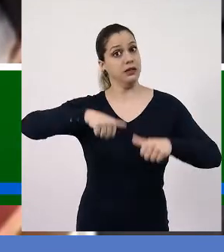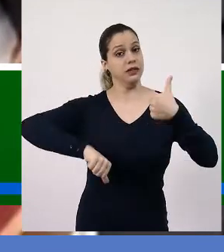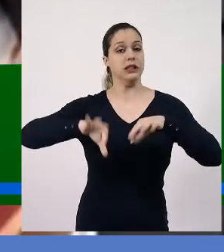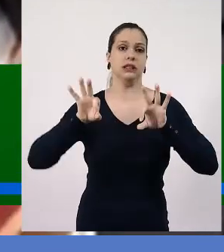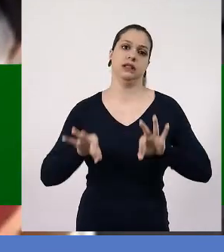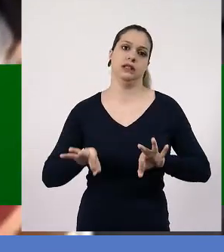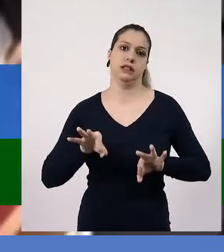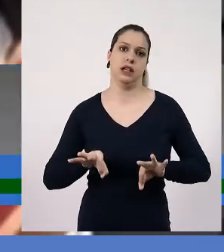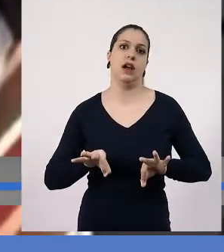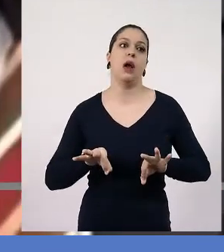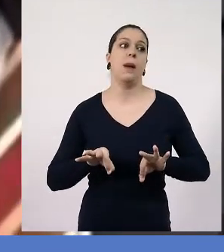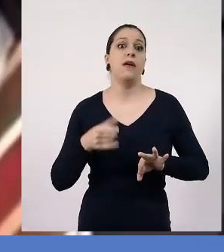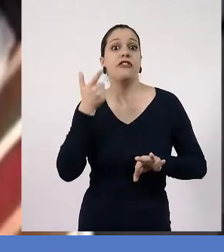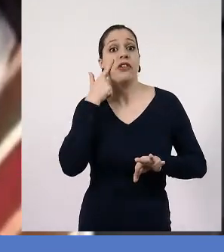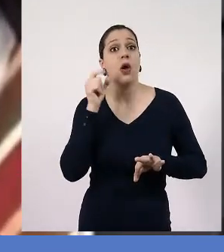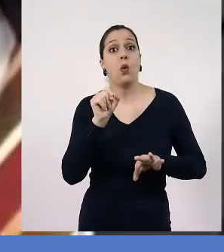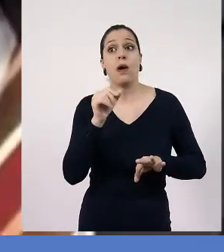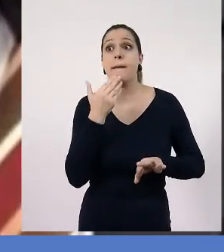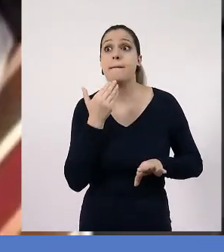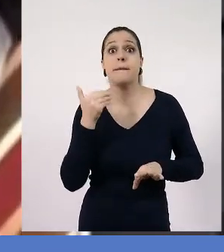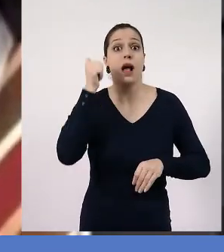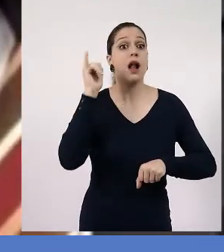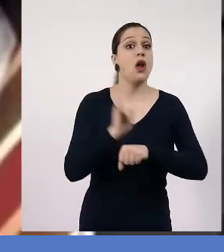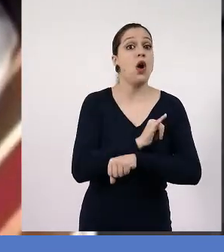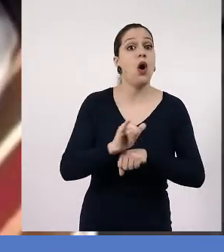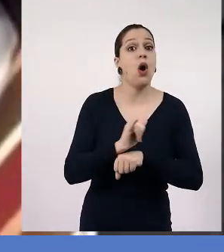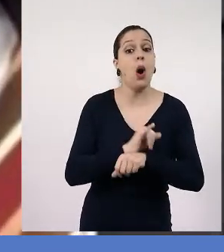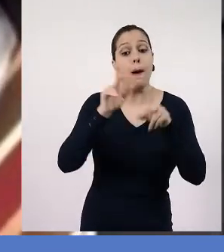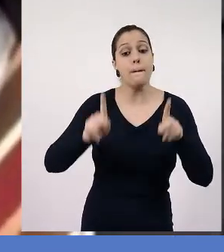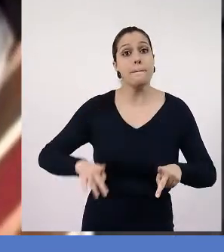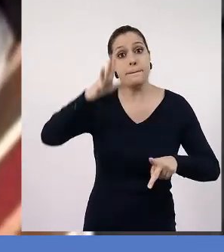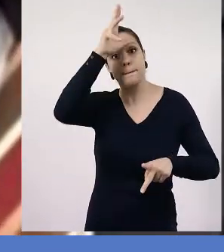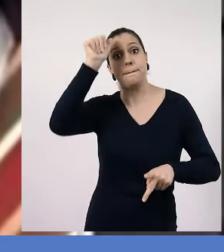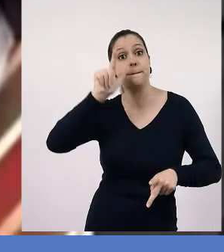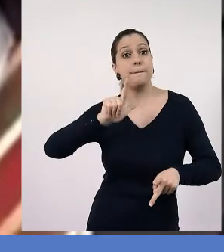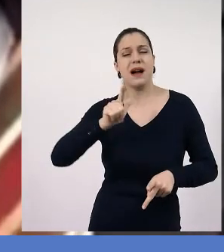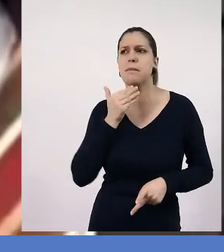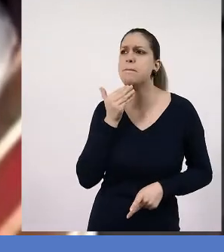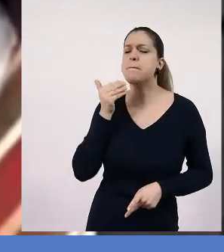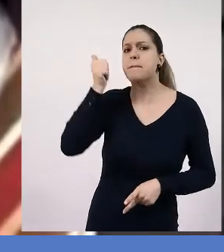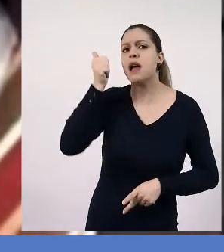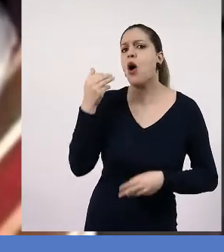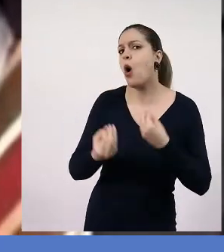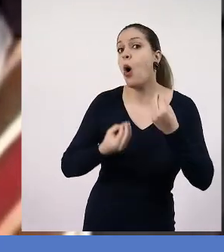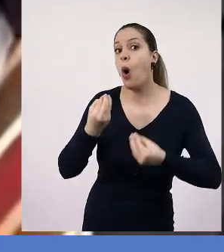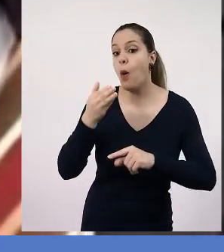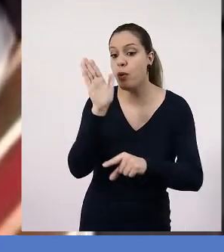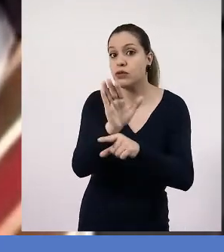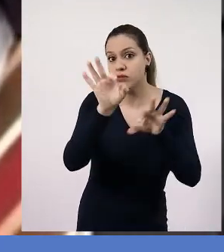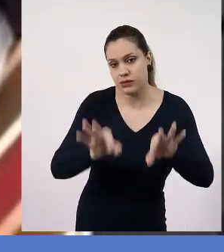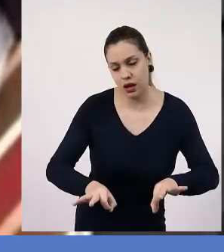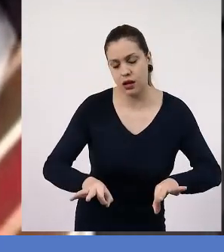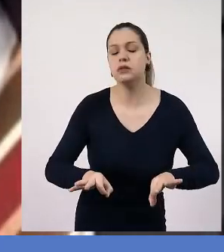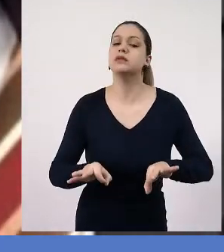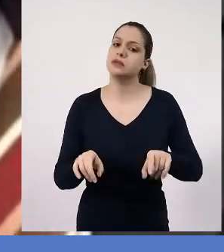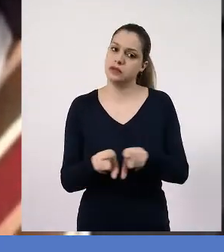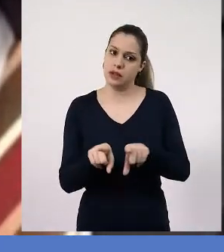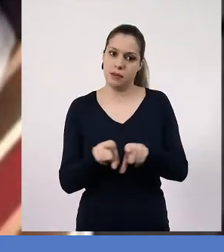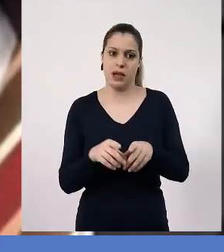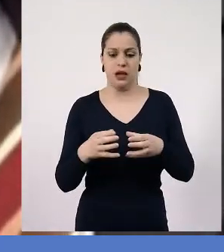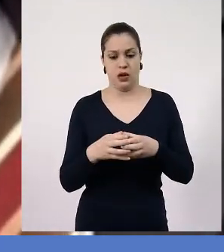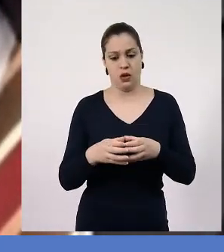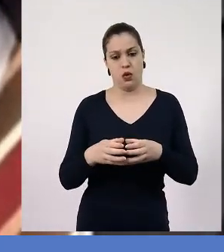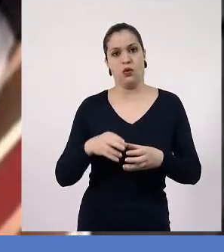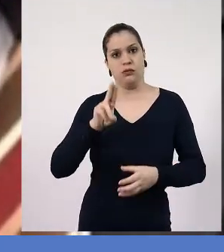pode contribuir para a população sul-mato-grossense, nós estamos fazendo da melhor maneira possível, já com parceria também da UNALI. A UNALI